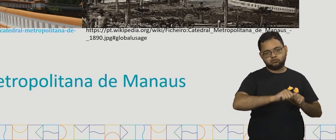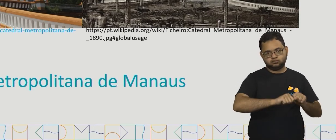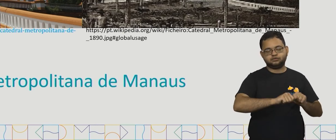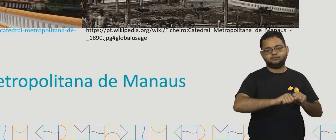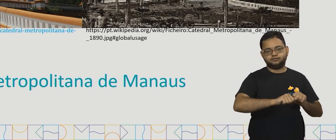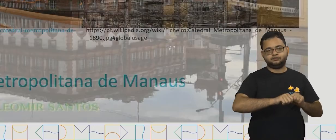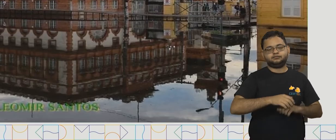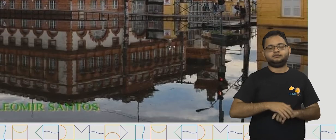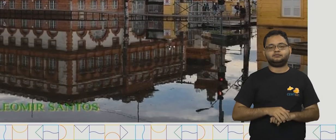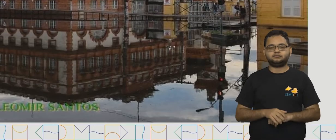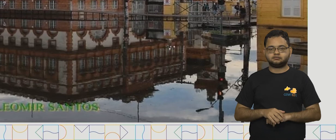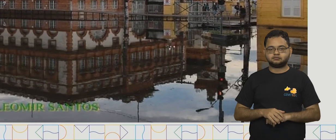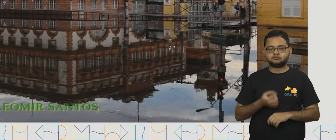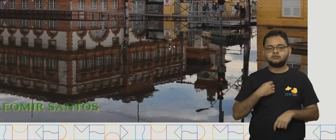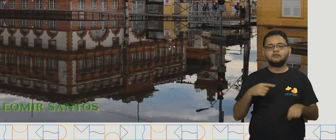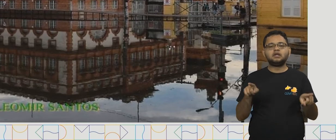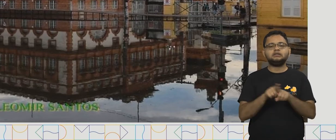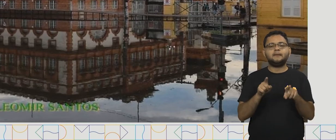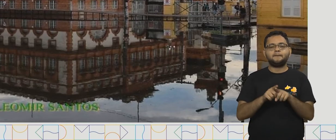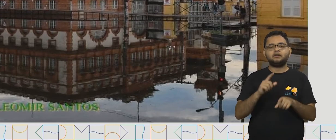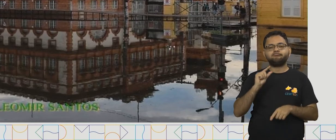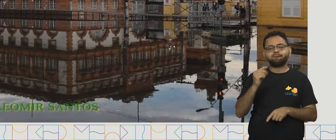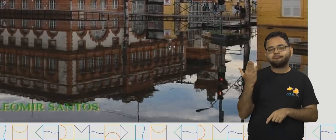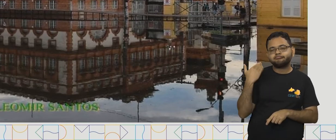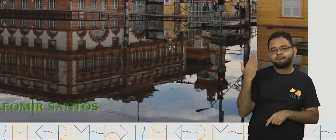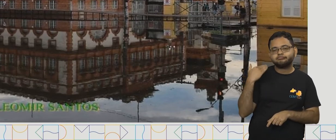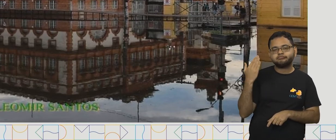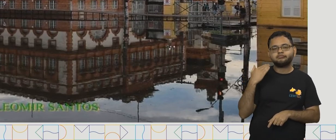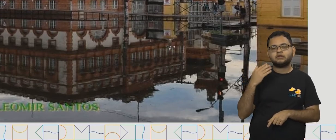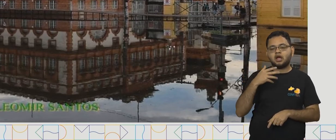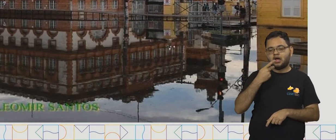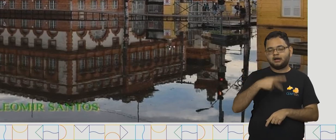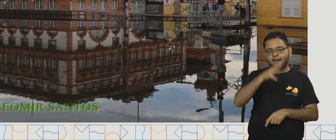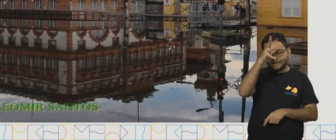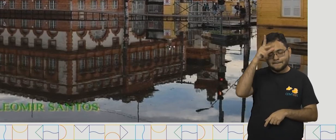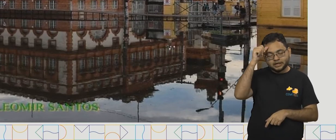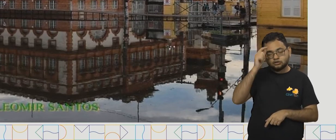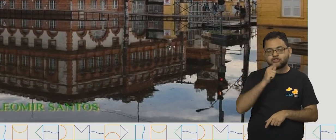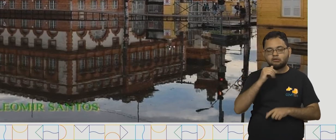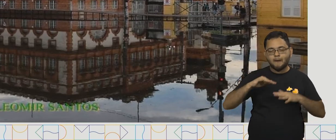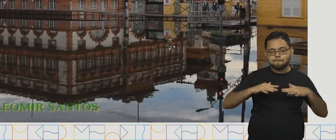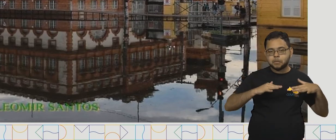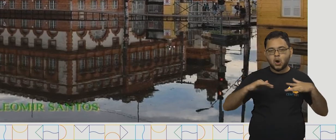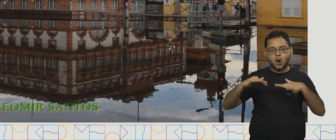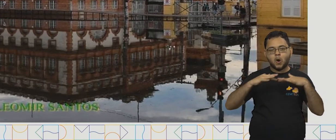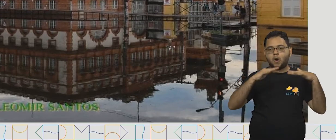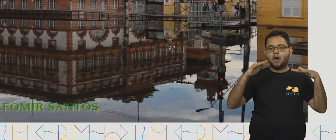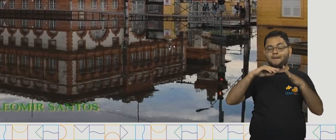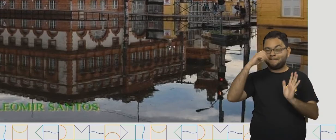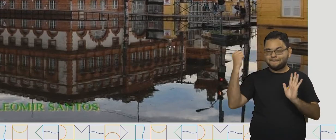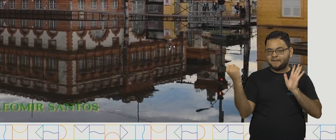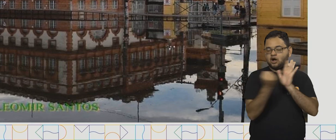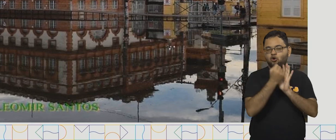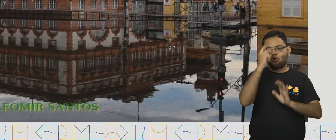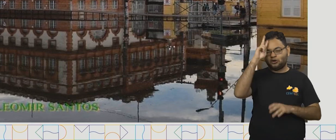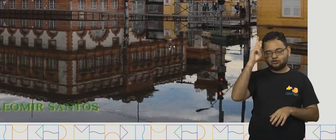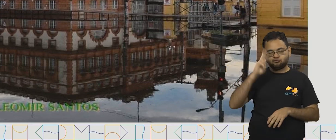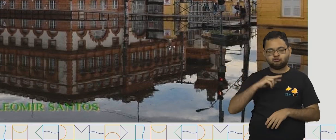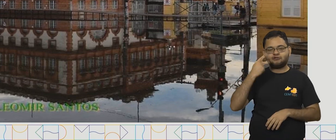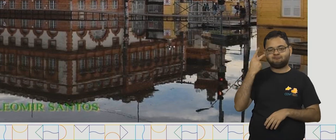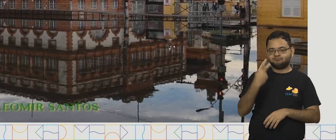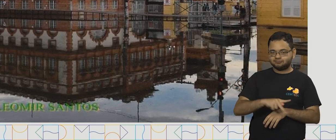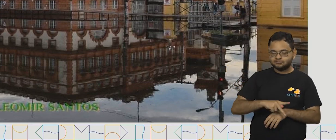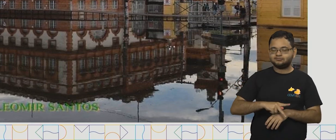desse tipo de local. Vimos sobre a última enchente que Manaus enfrentou, que marcou a história na cidade e realizou